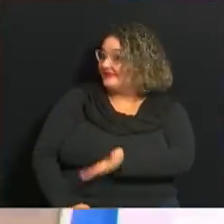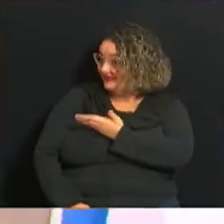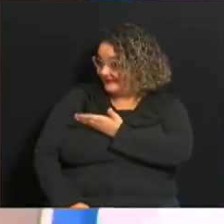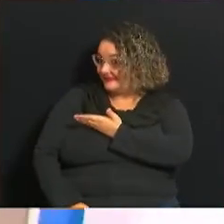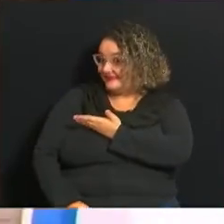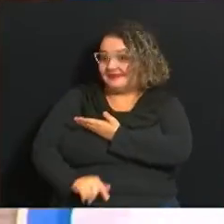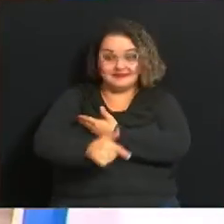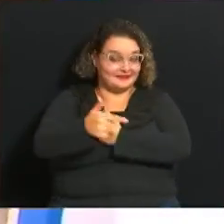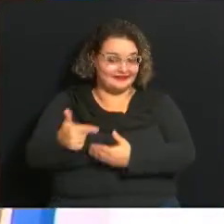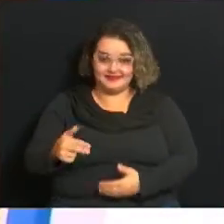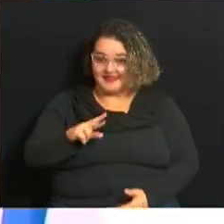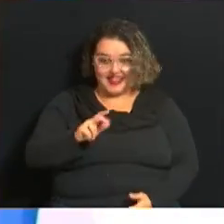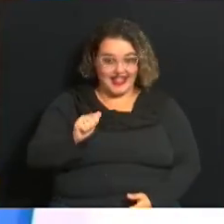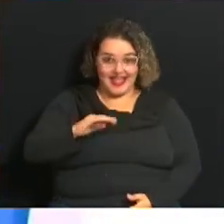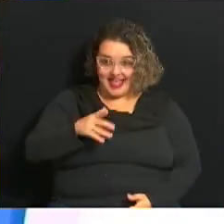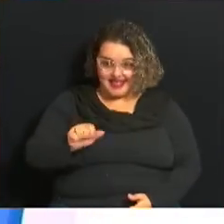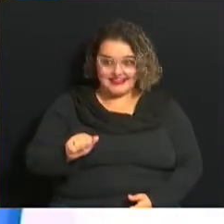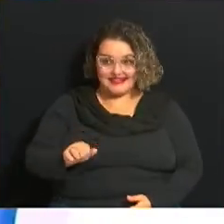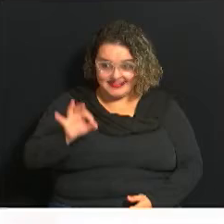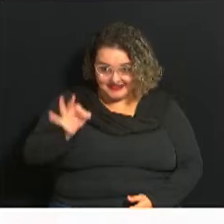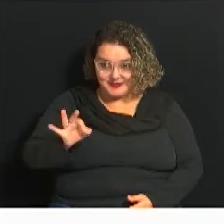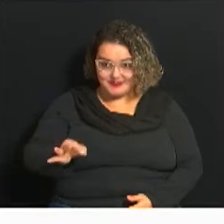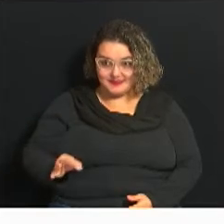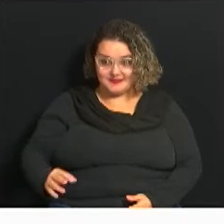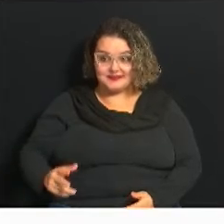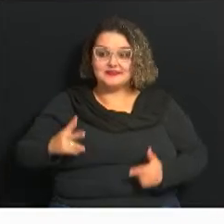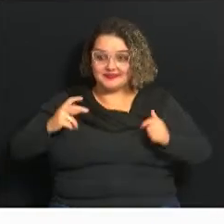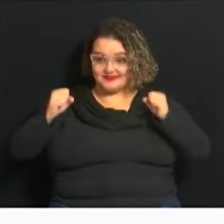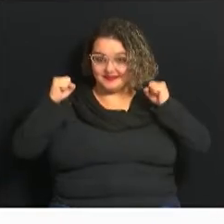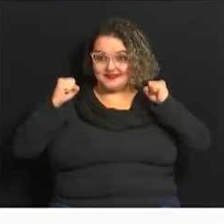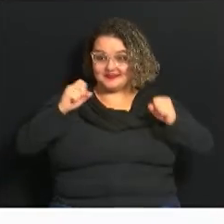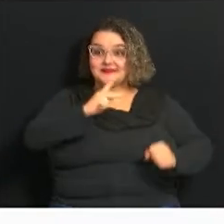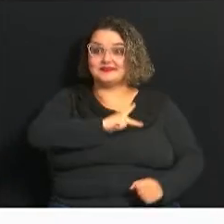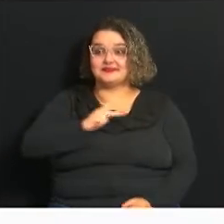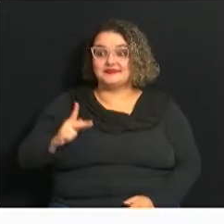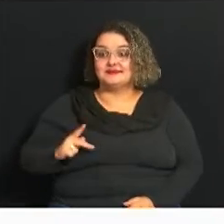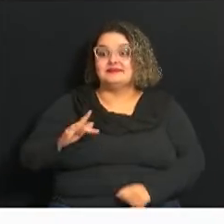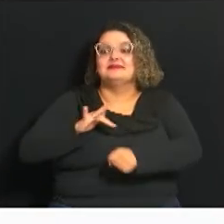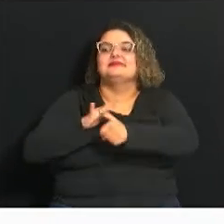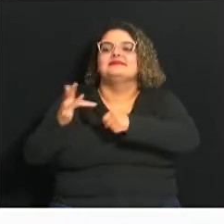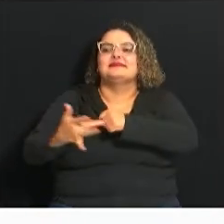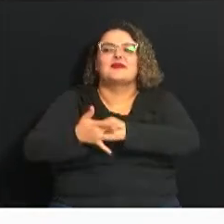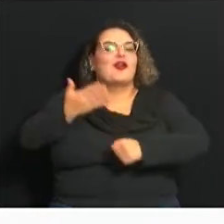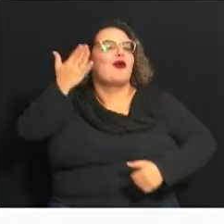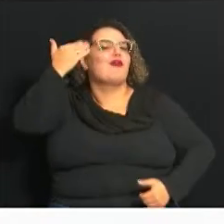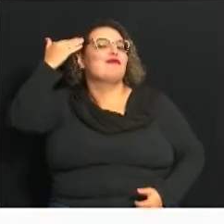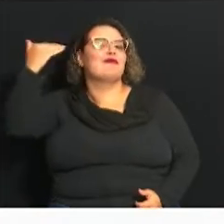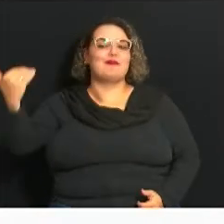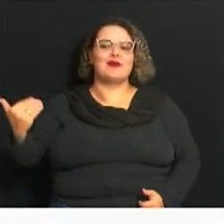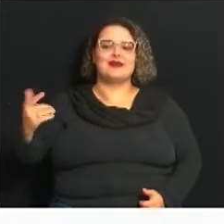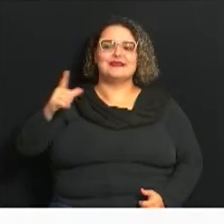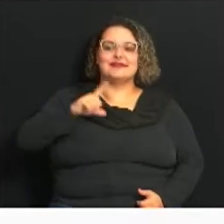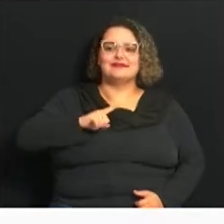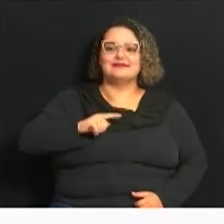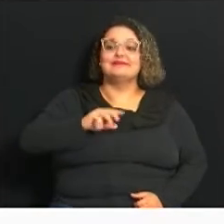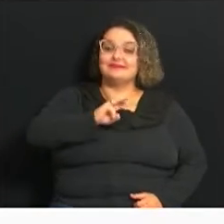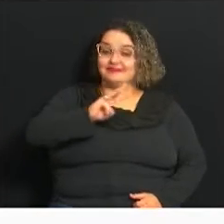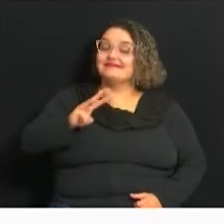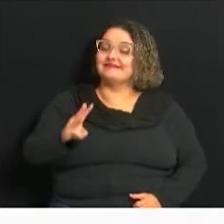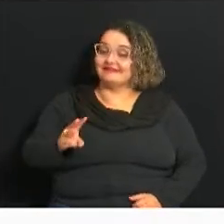definida conquistou os torcedores pontepretanos. Nas redes sociais ele é sucesso. Tem até uma página